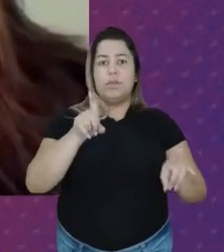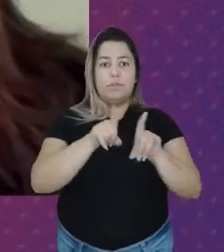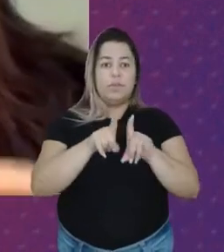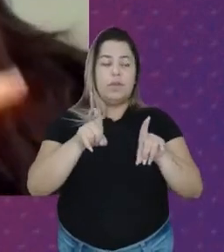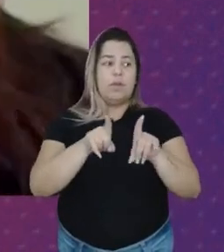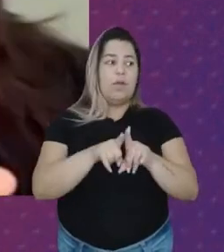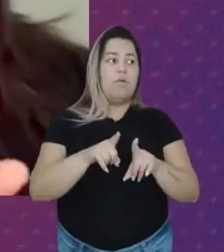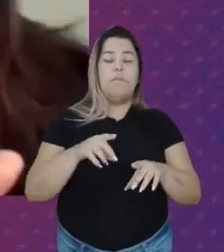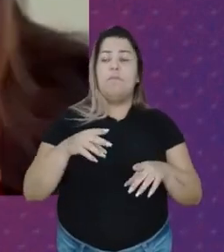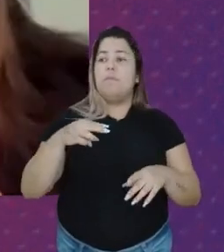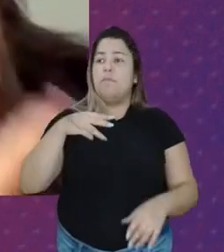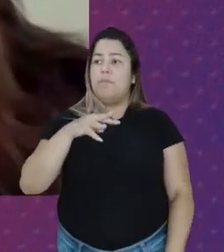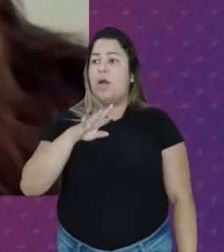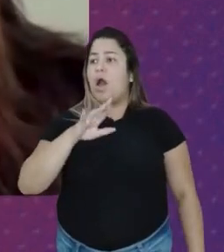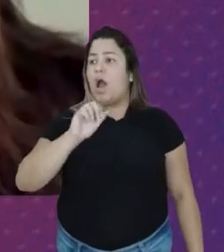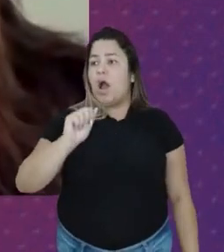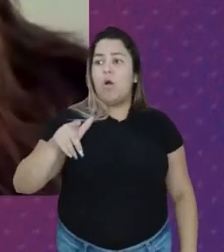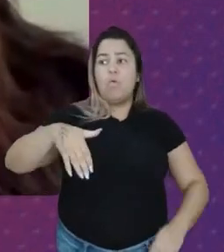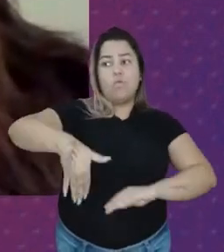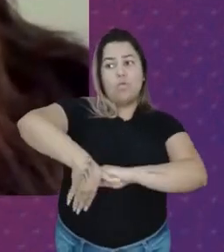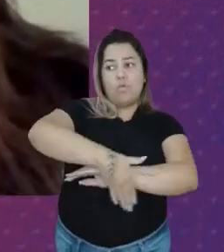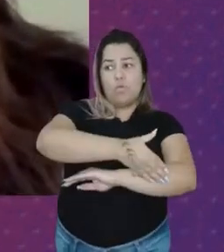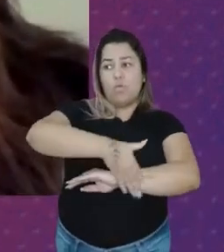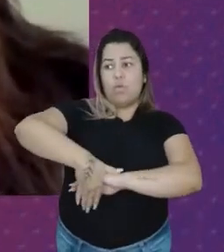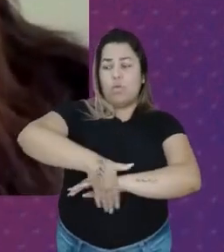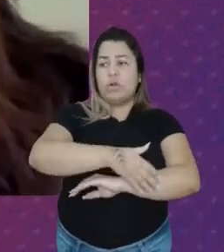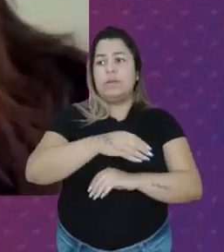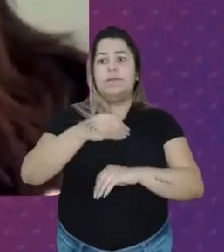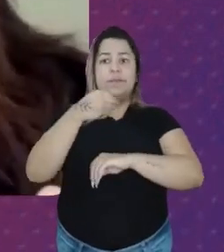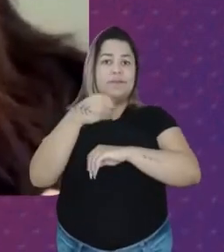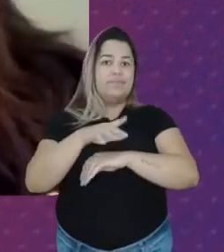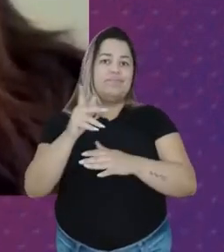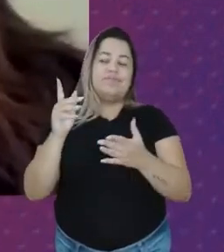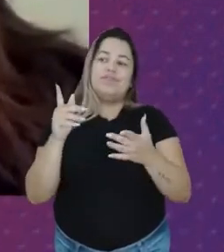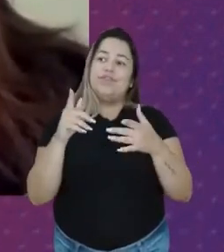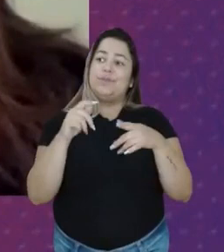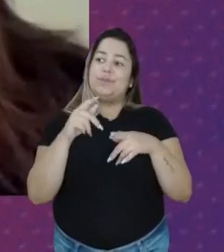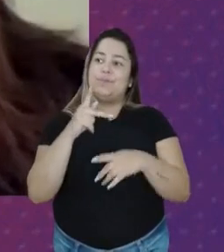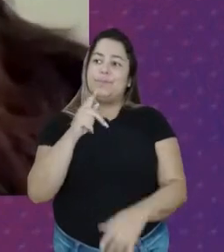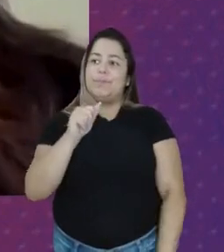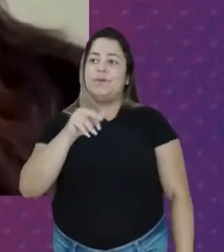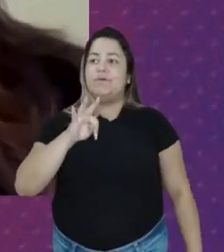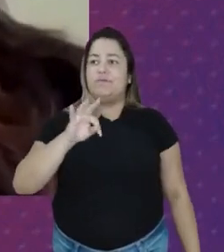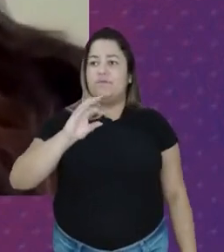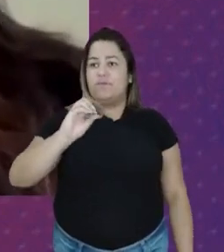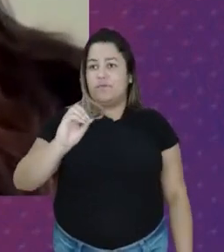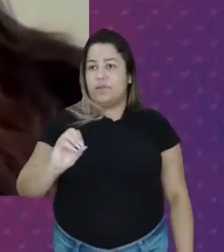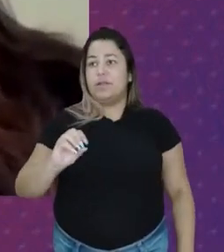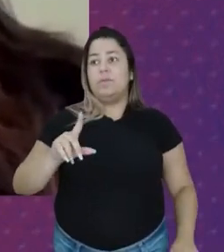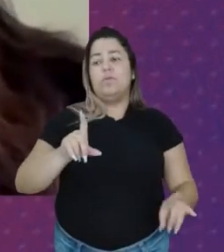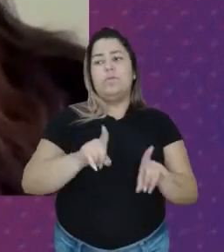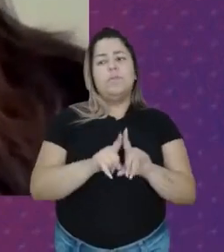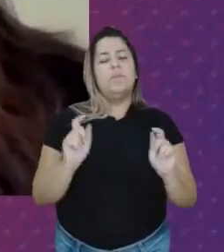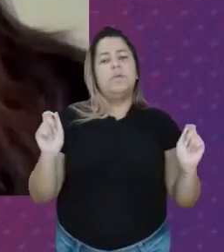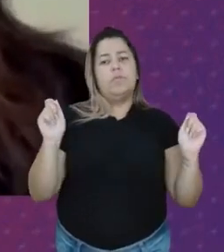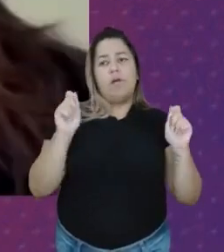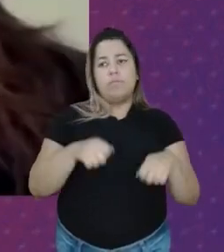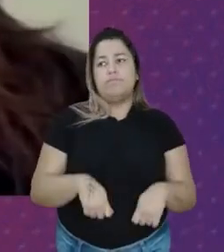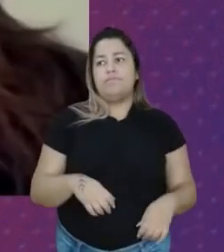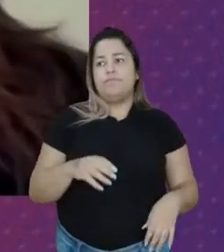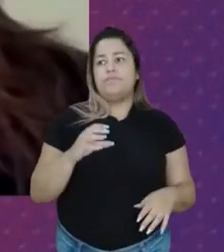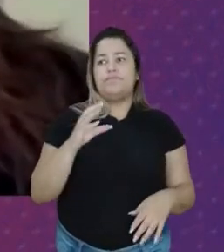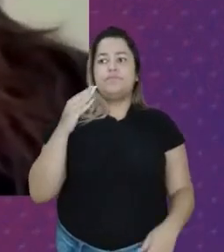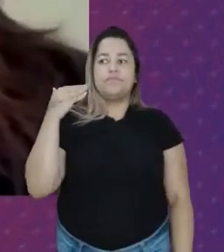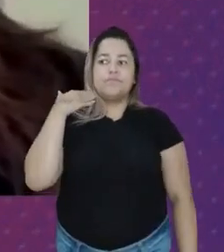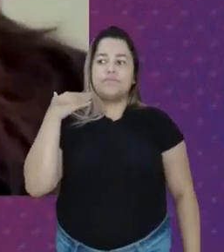na rua, a contratar o pessoal que vai fazer distribuição de panfletos e tudo isso. Para fazer tudo isso, precisa ter uma conta